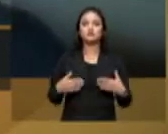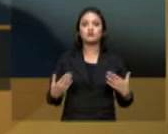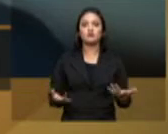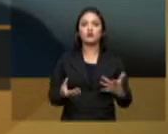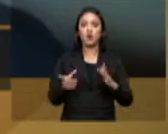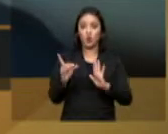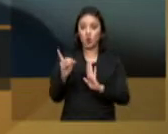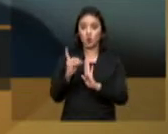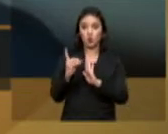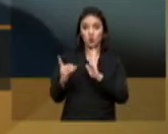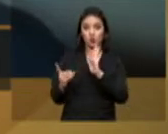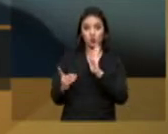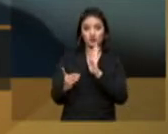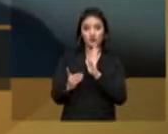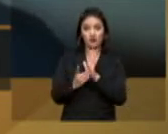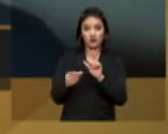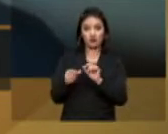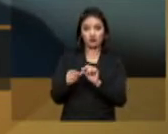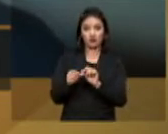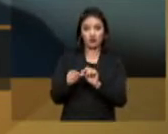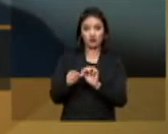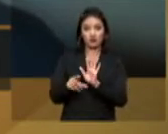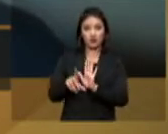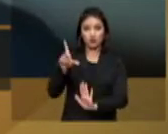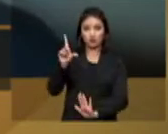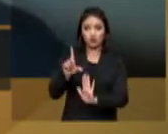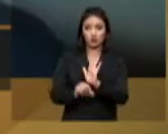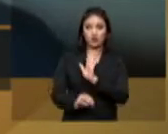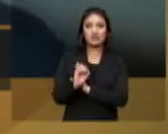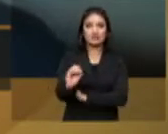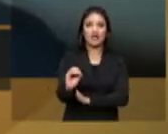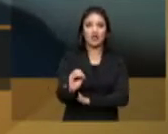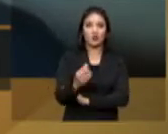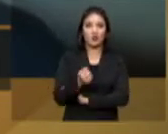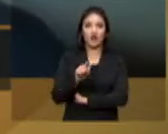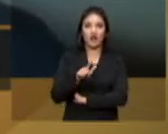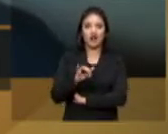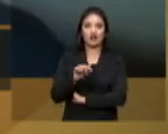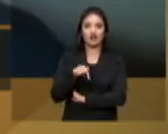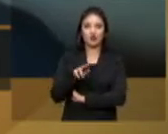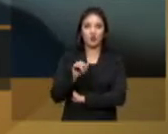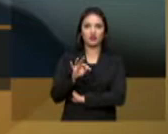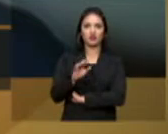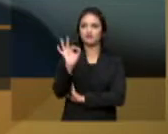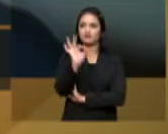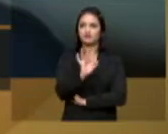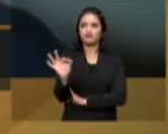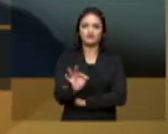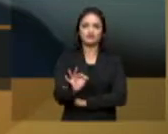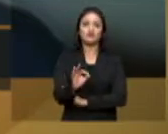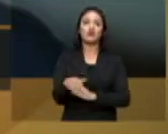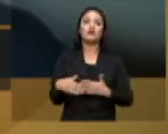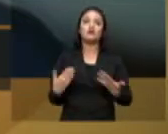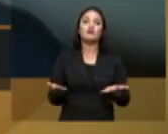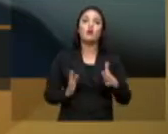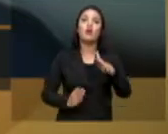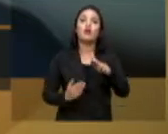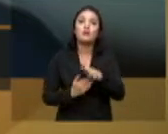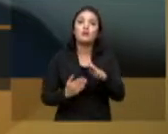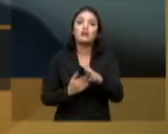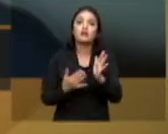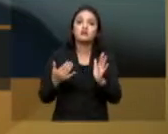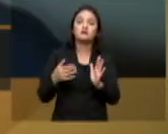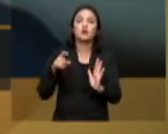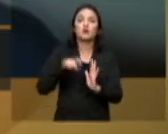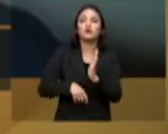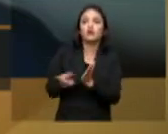havia reduzido a zero aquelas alíquotas. Isso porque, segundo a sua convicção, abro aspas, as limitações ao poder de tributar constituem garantias para